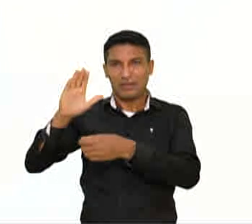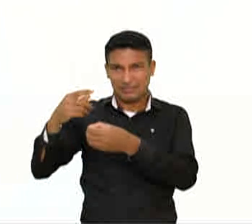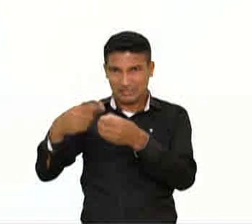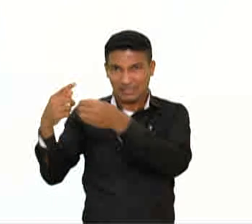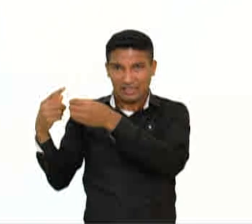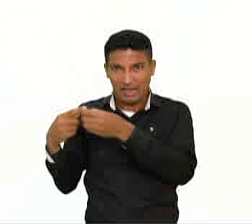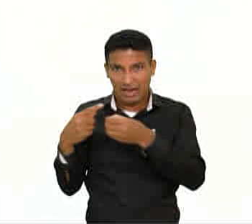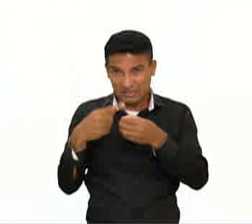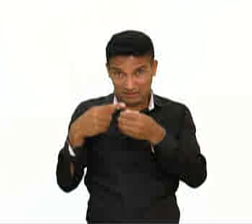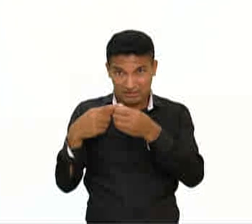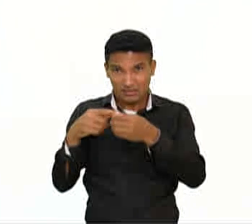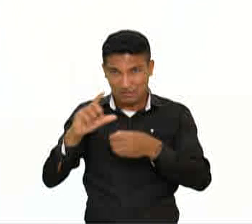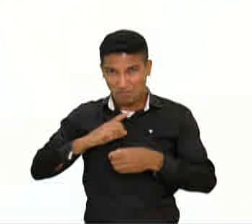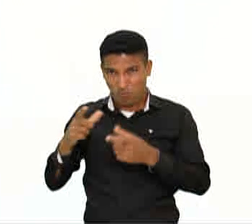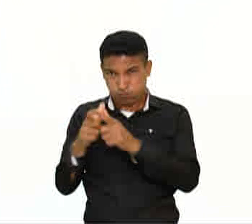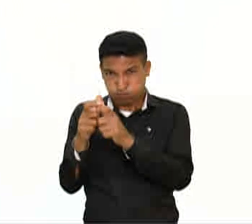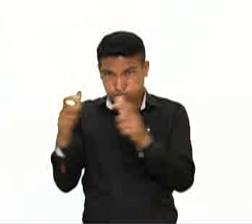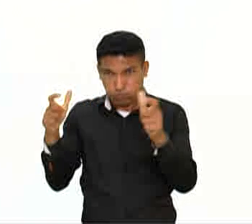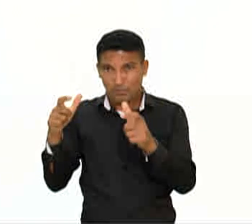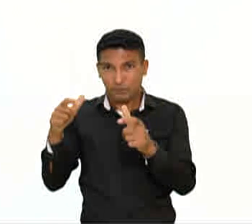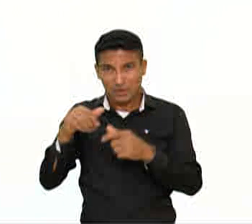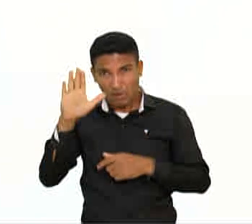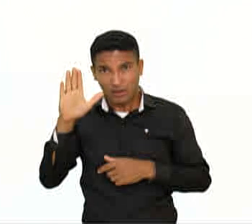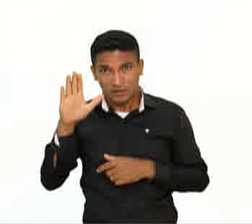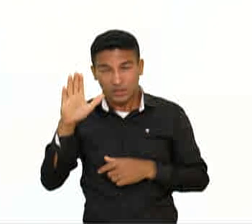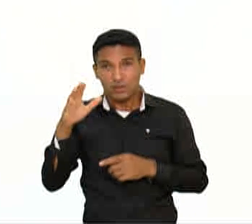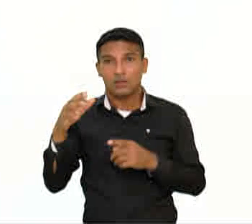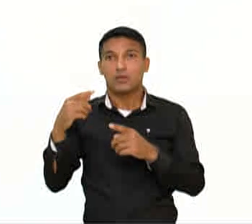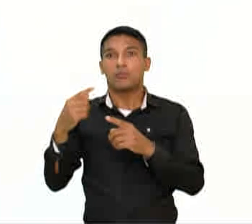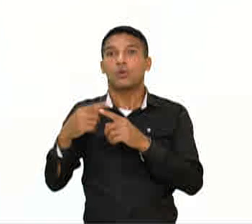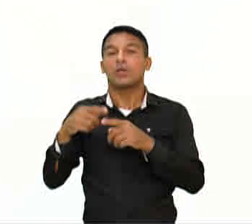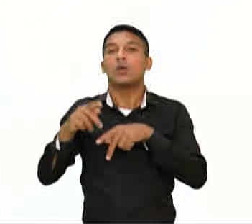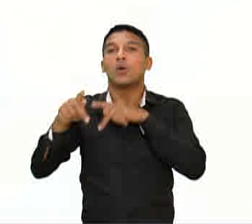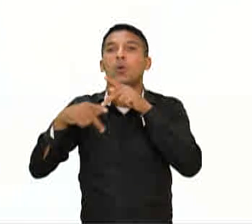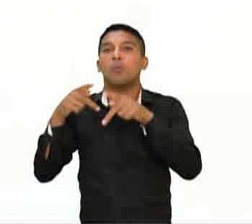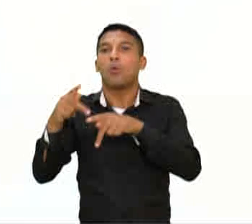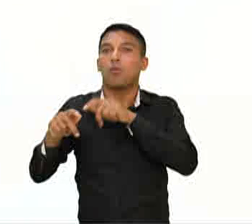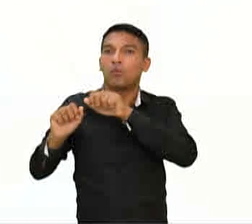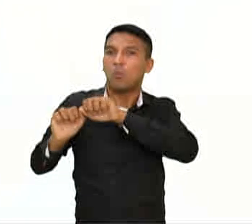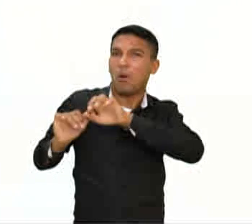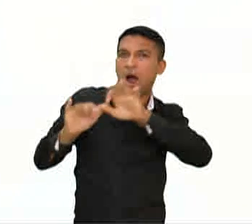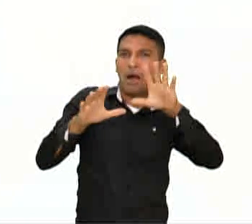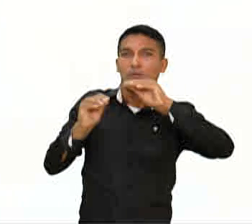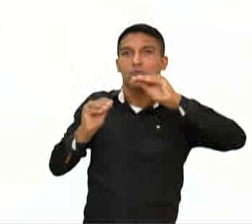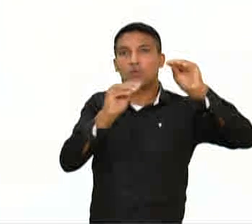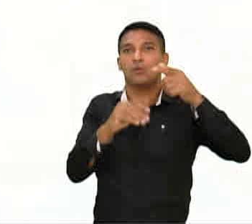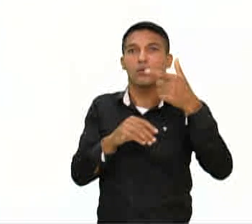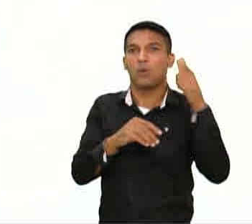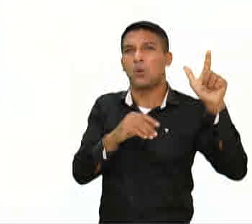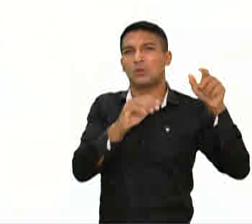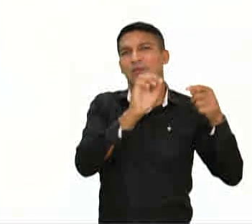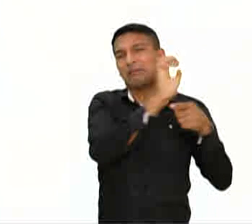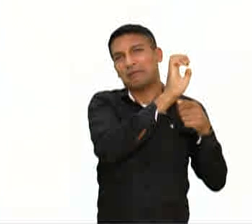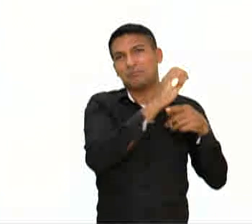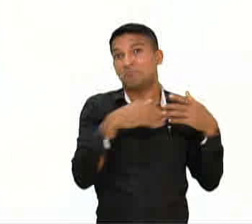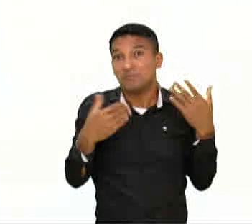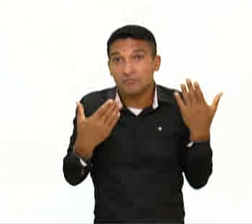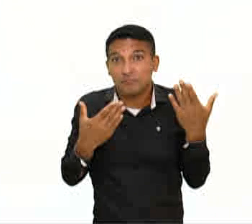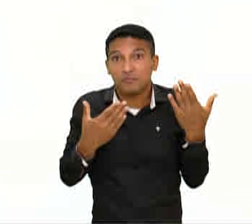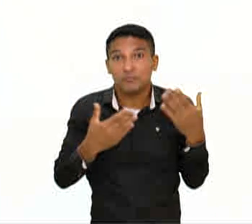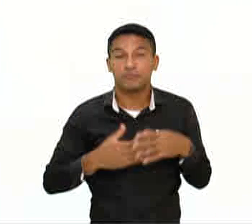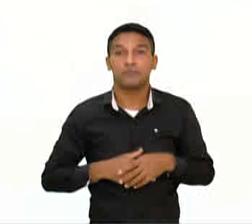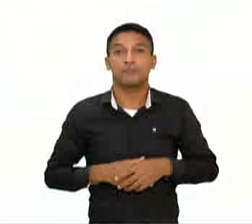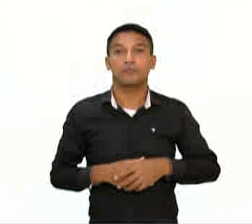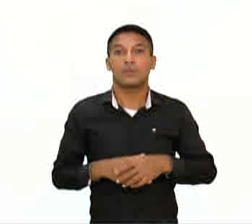em vista o êxodo da sua população rural para outros estados, como Rondônia na última década. Os municípios da